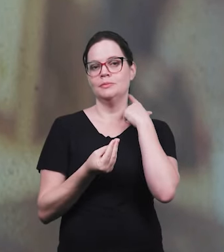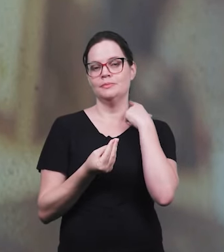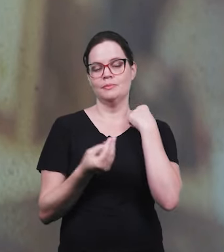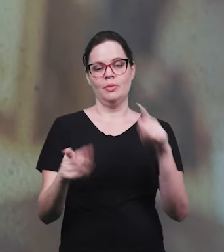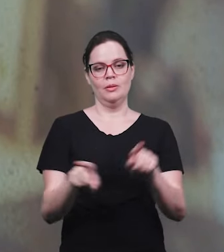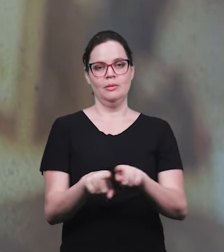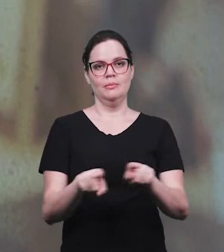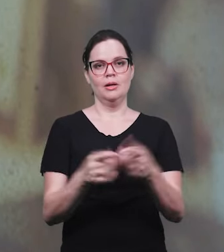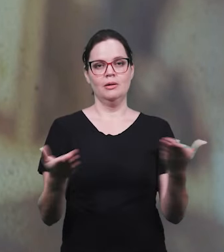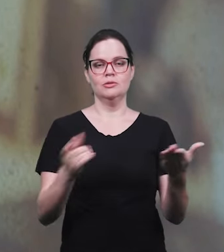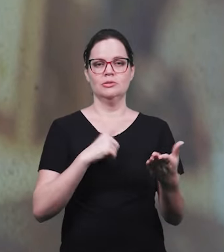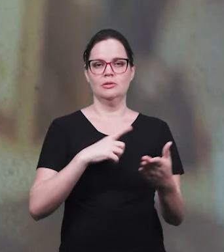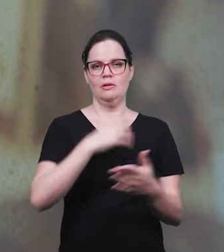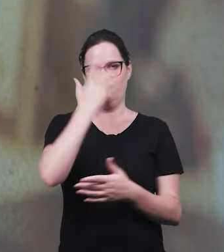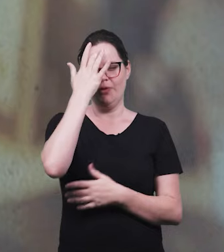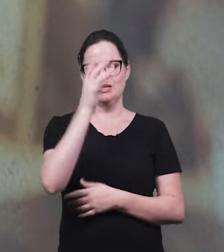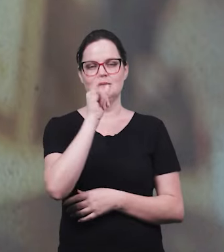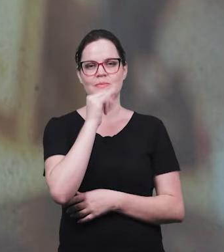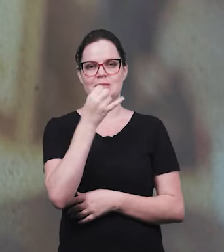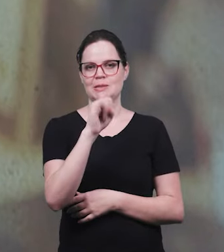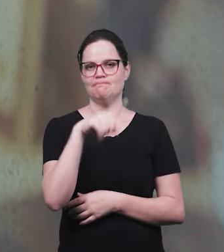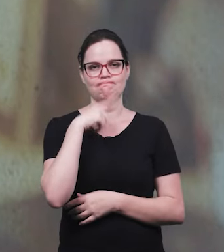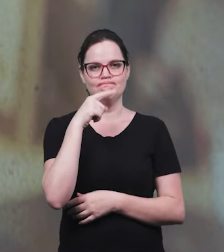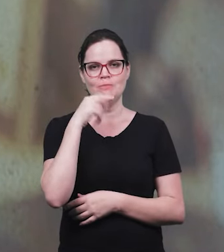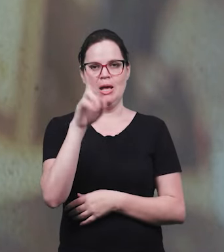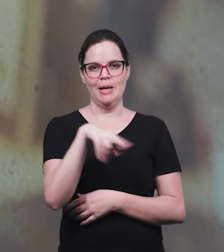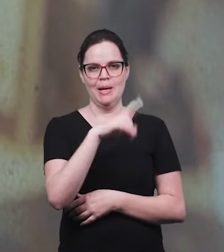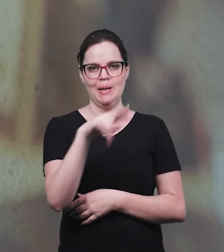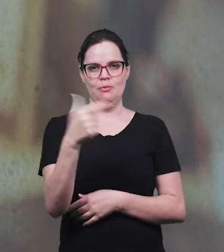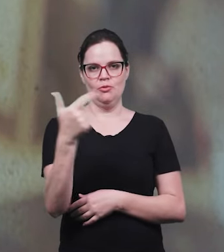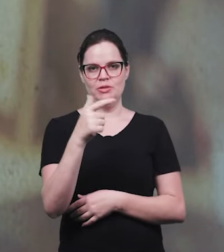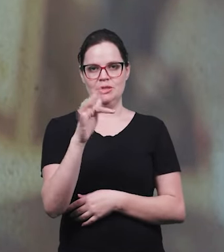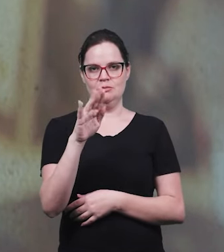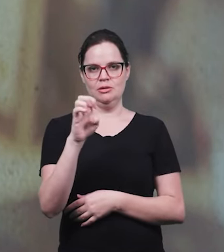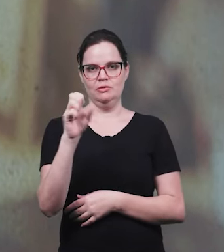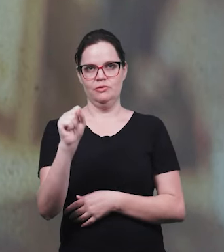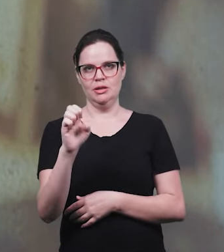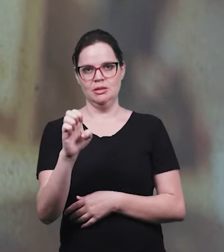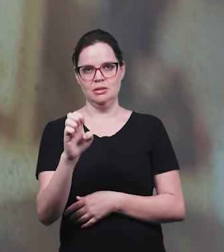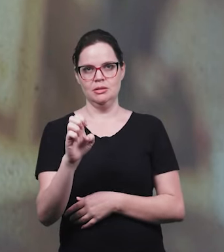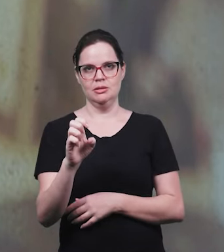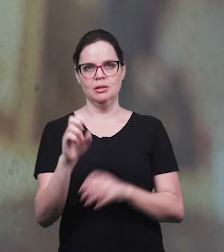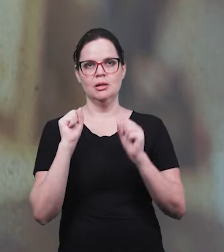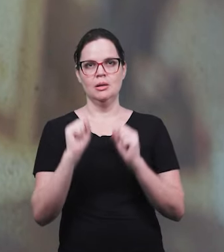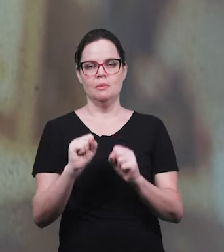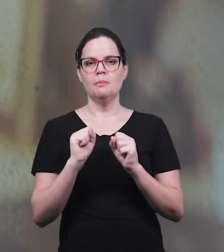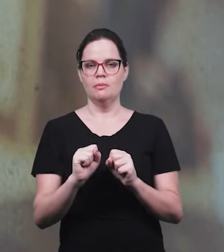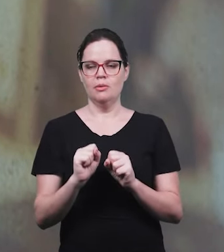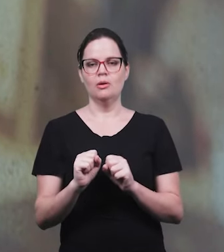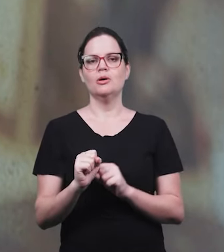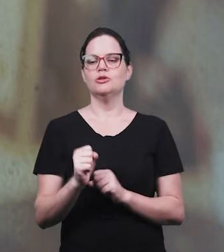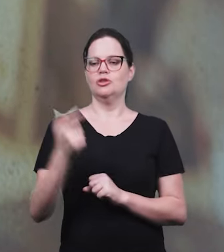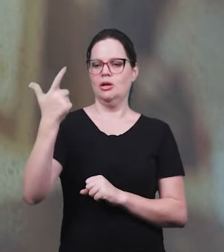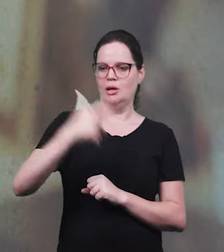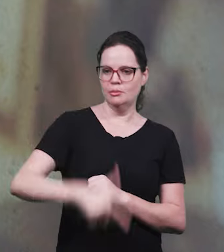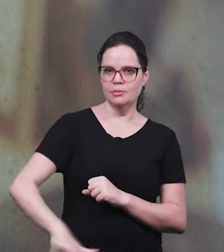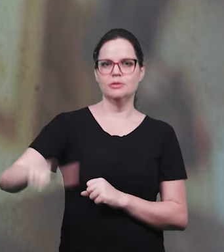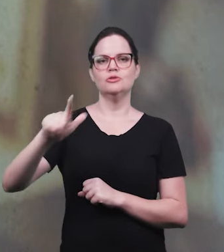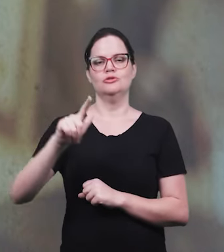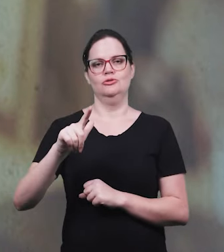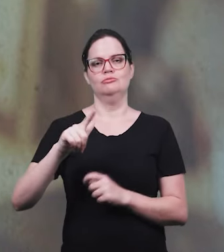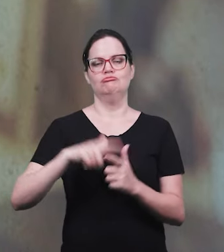você não passa na segunda fase, você pode fazer mais uma vez a segunda fase sem ter que passar pela primeira. Na nossa